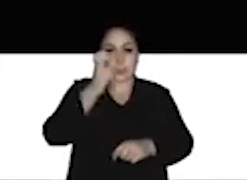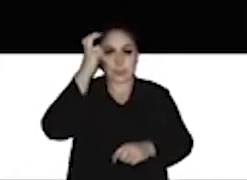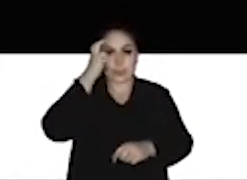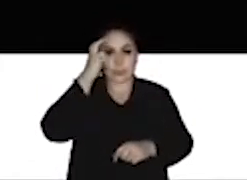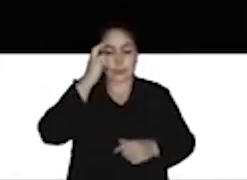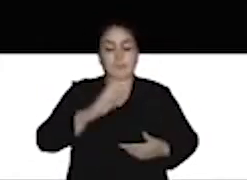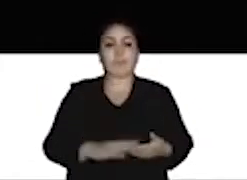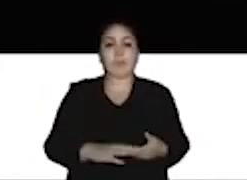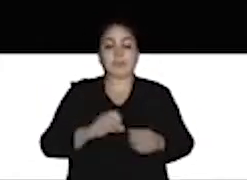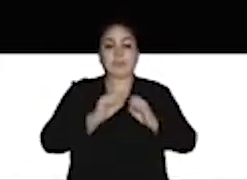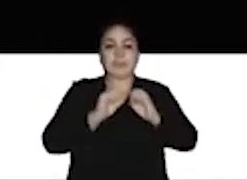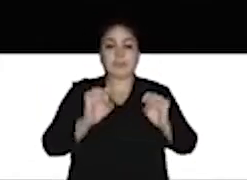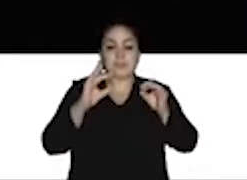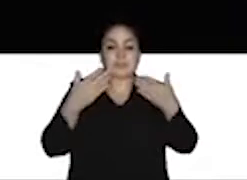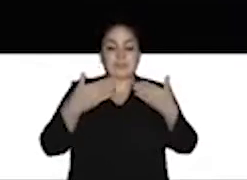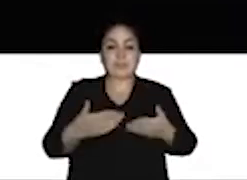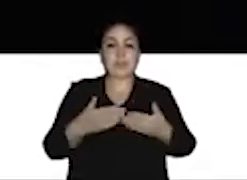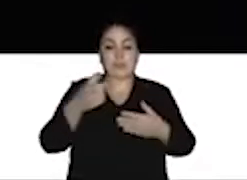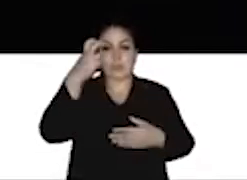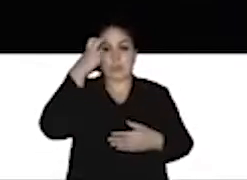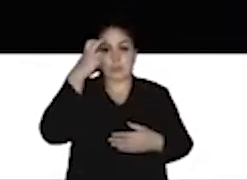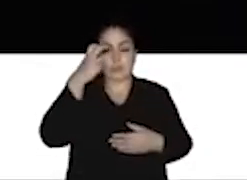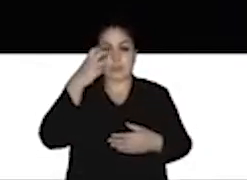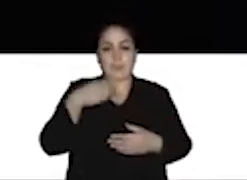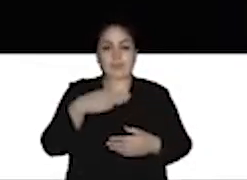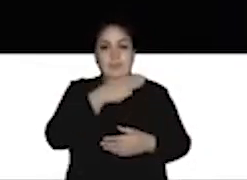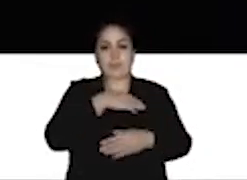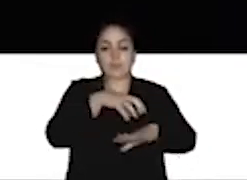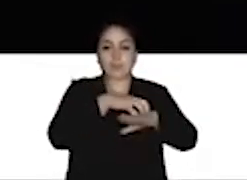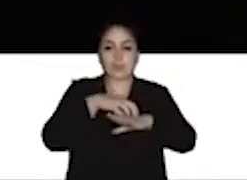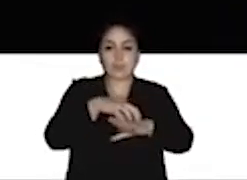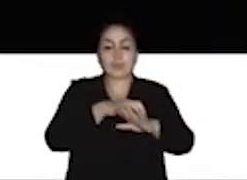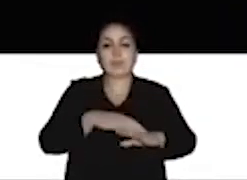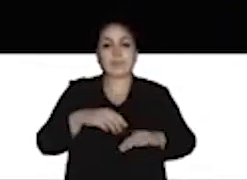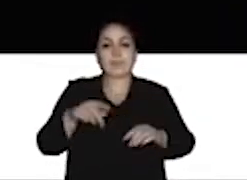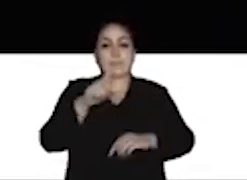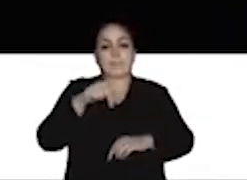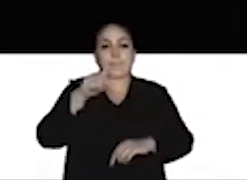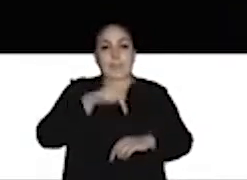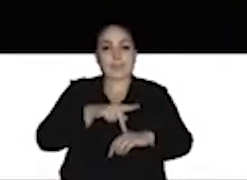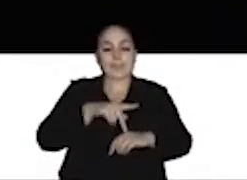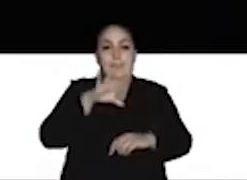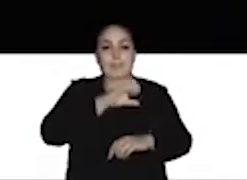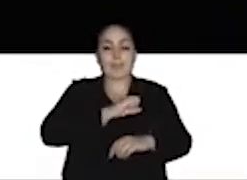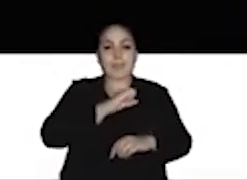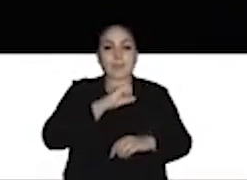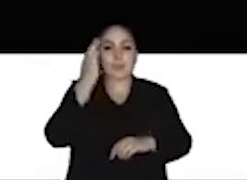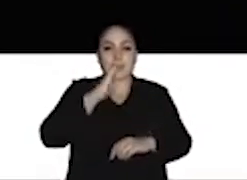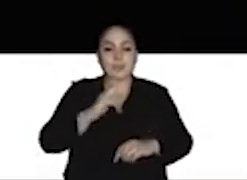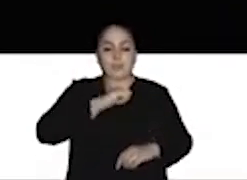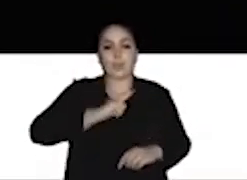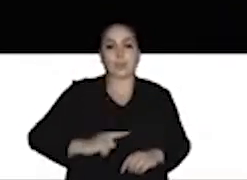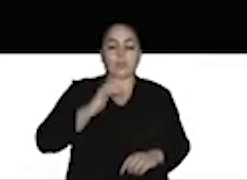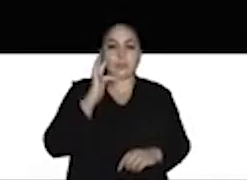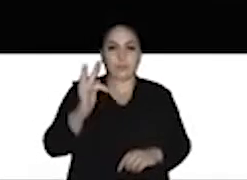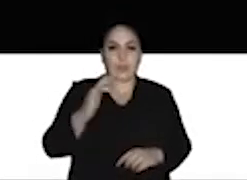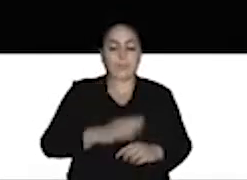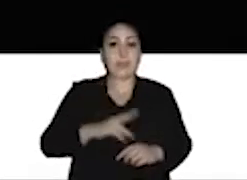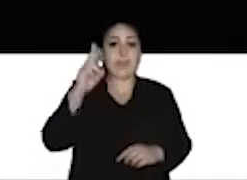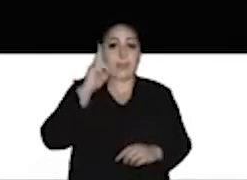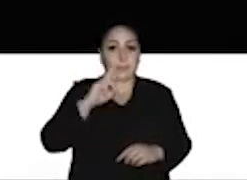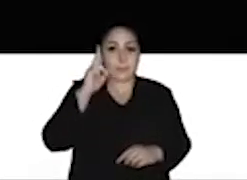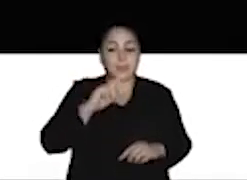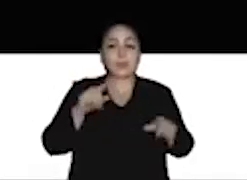Façanhas, Secretaria Especial da Cultura do Ministério do Turismo e Pátria Amada Brasil, Governo Federal.